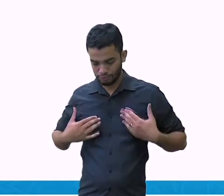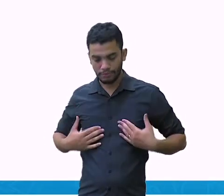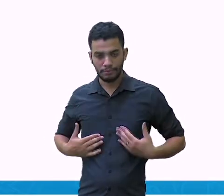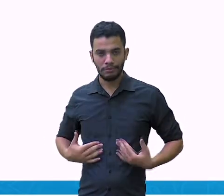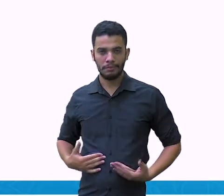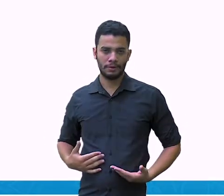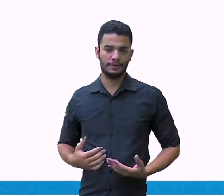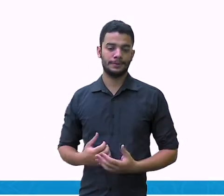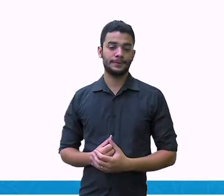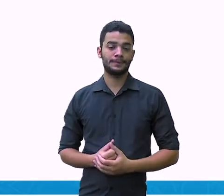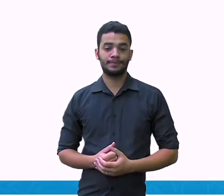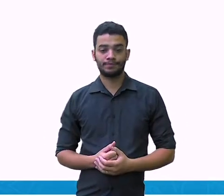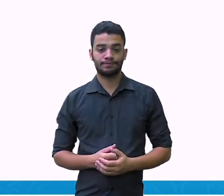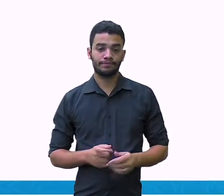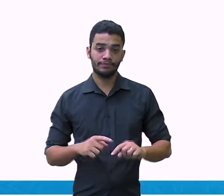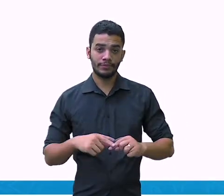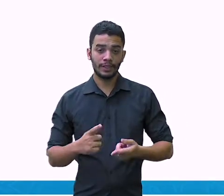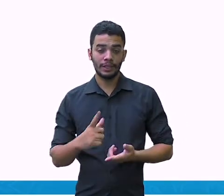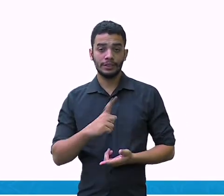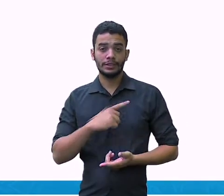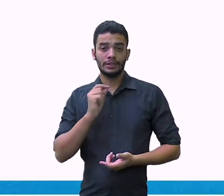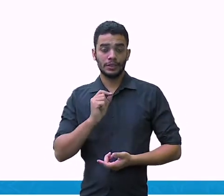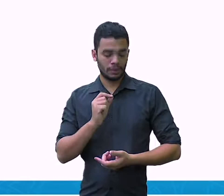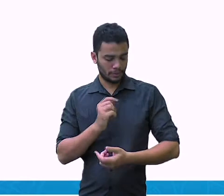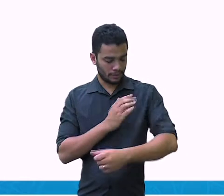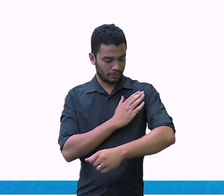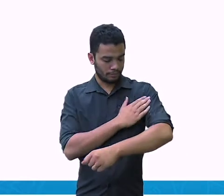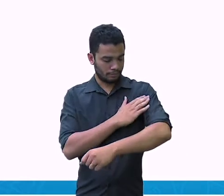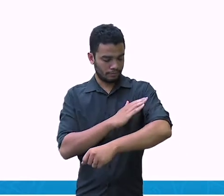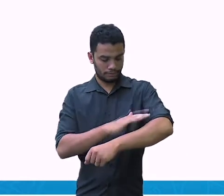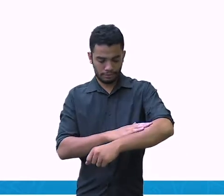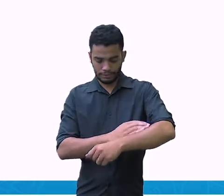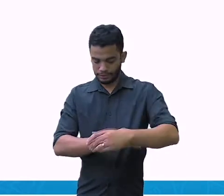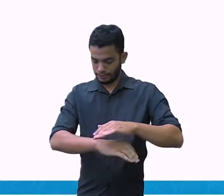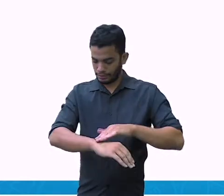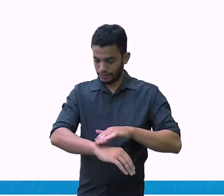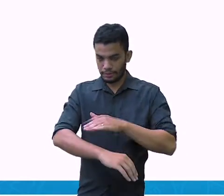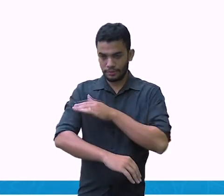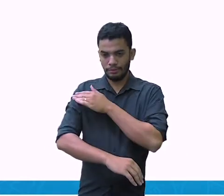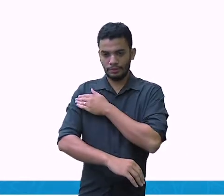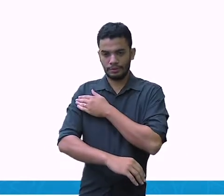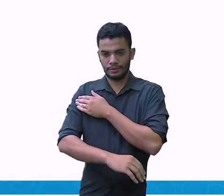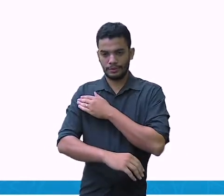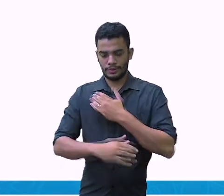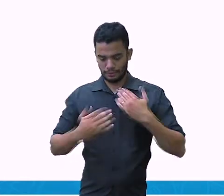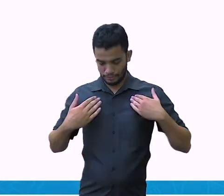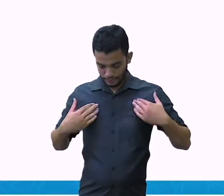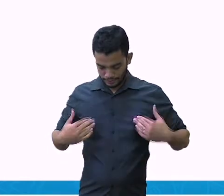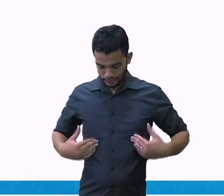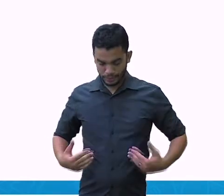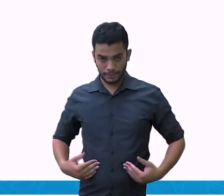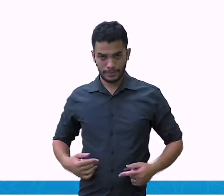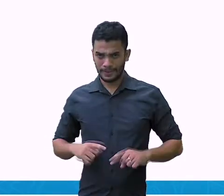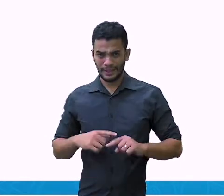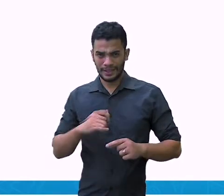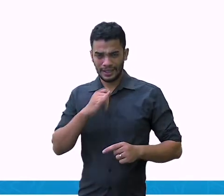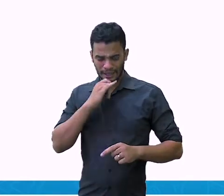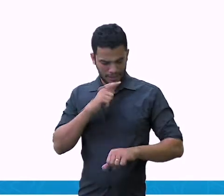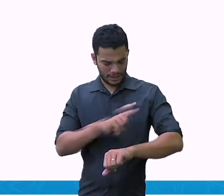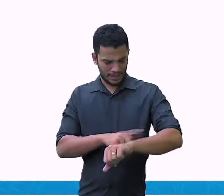estas partes, elas não competem entre elas, não. Mas elas